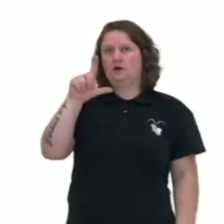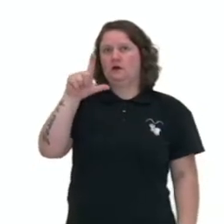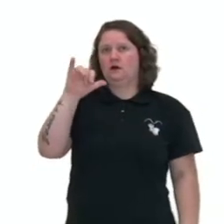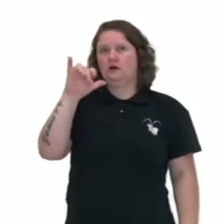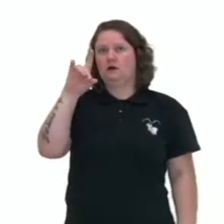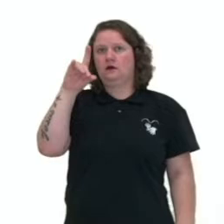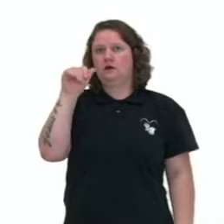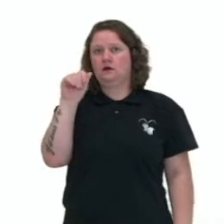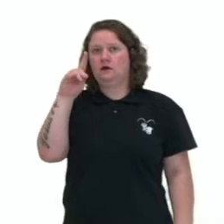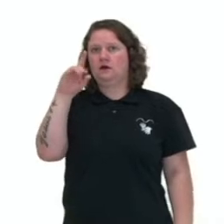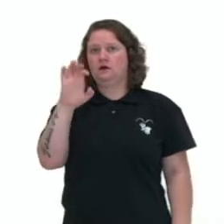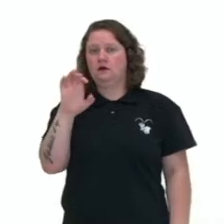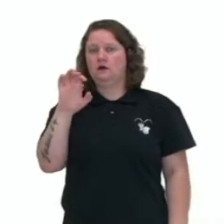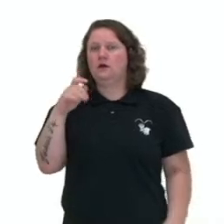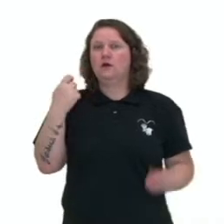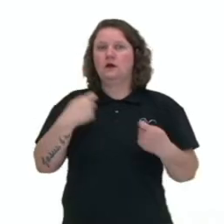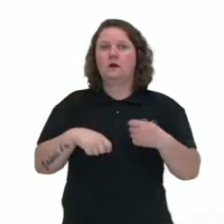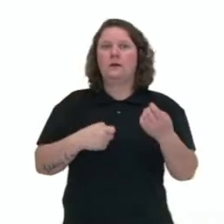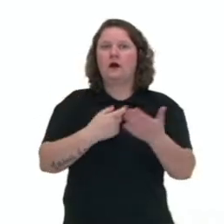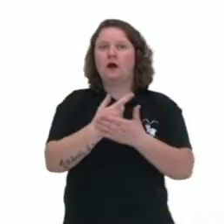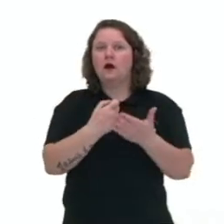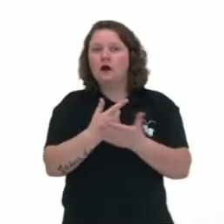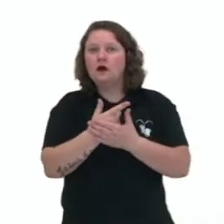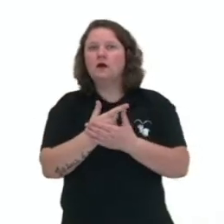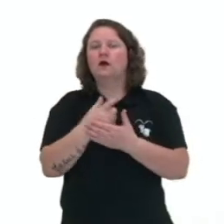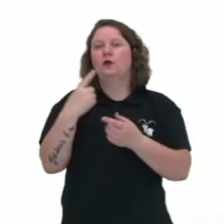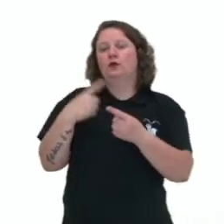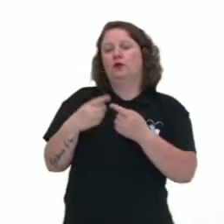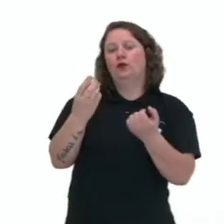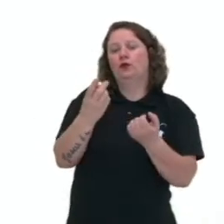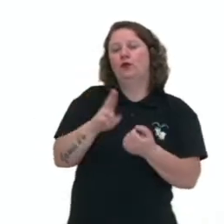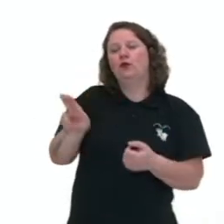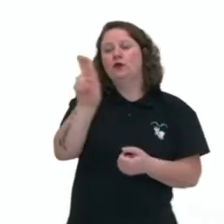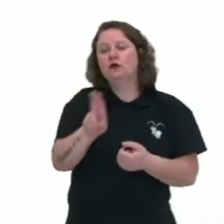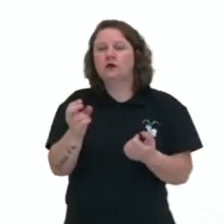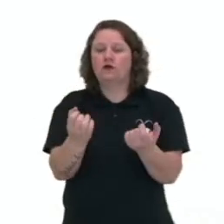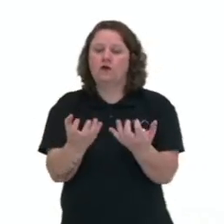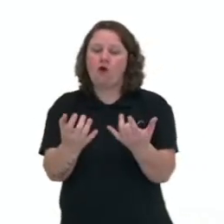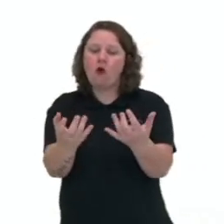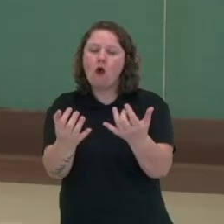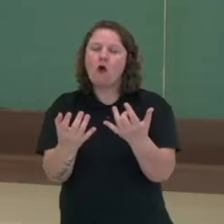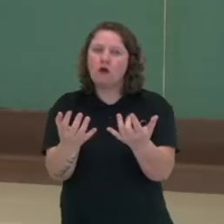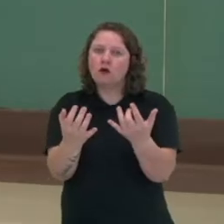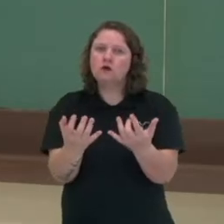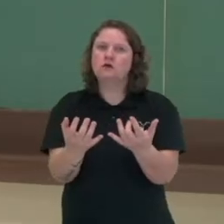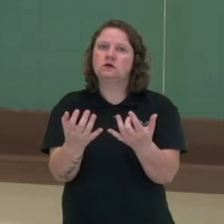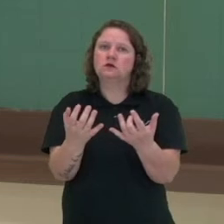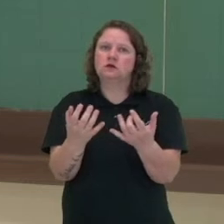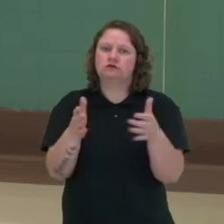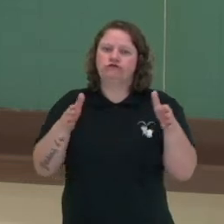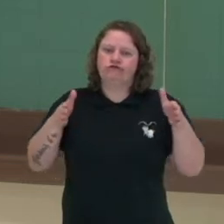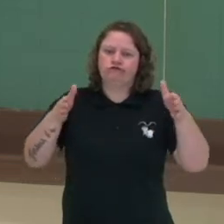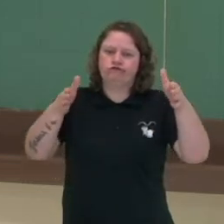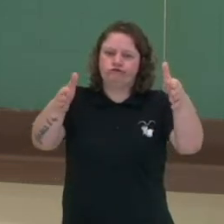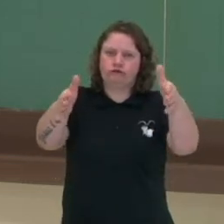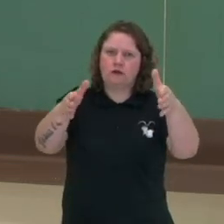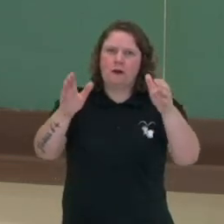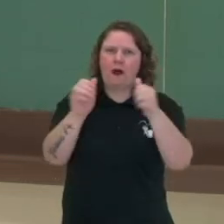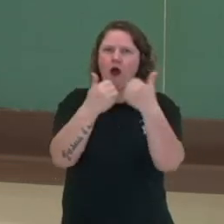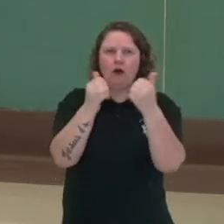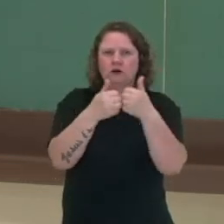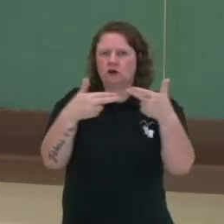servos deviam ao senhor, pelos do forno, o moinho, porque o pão era o principal alimento dessa